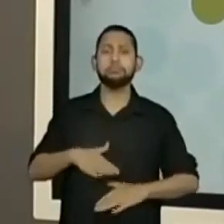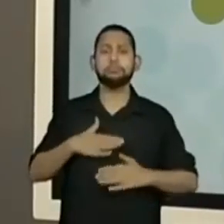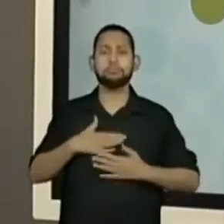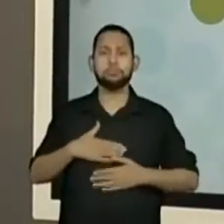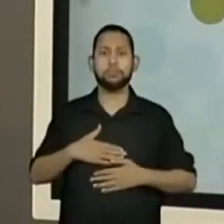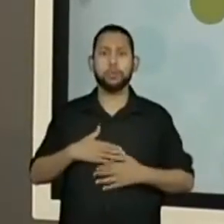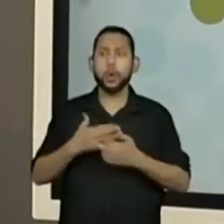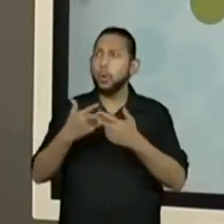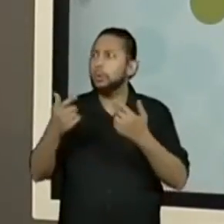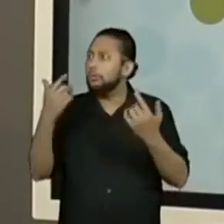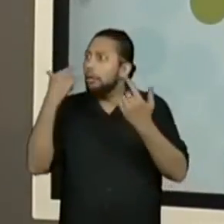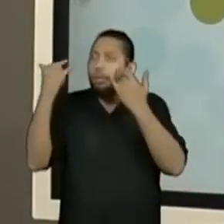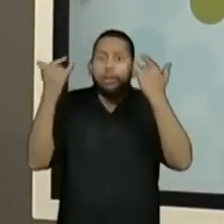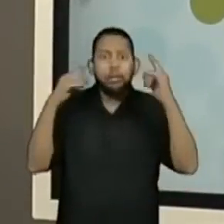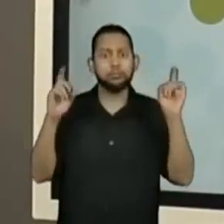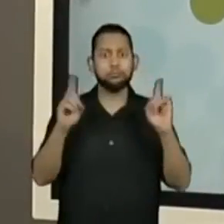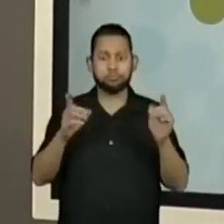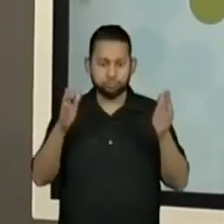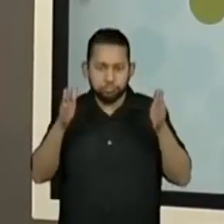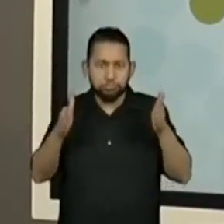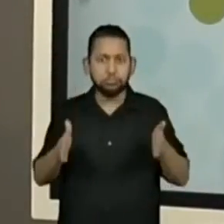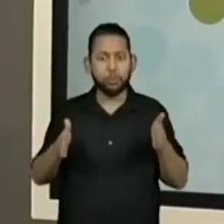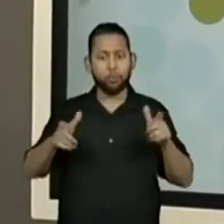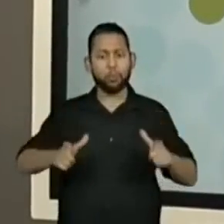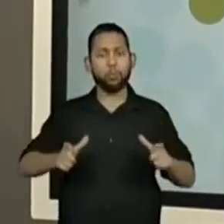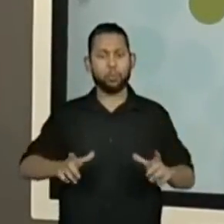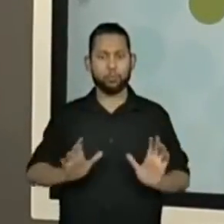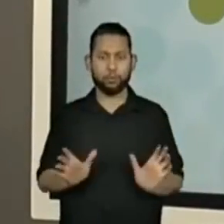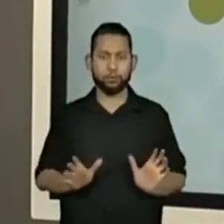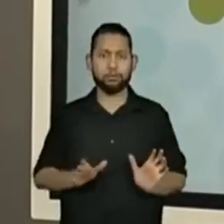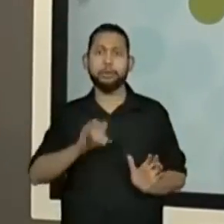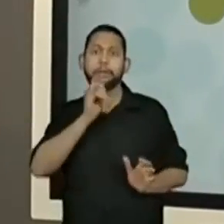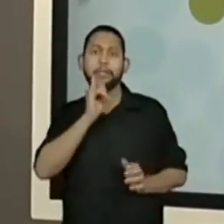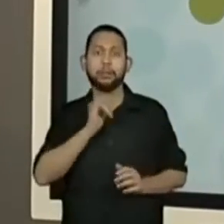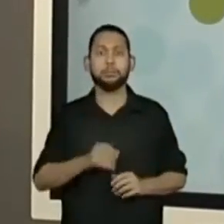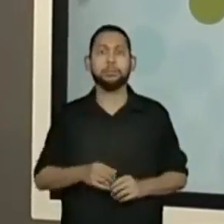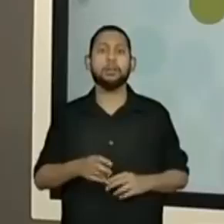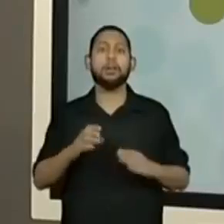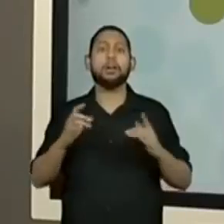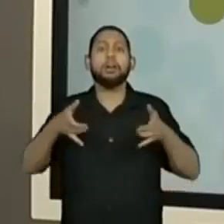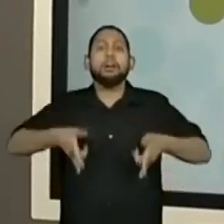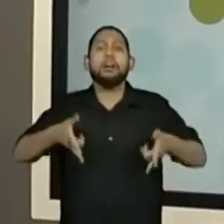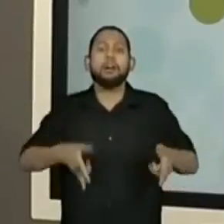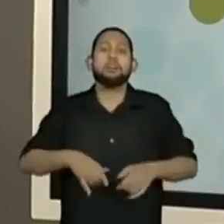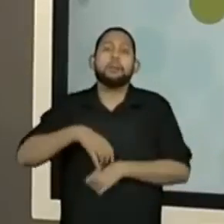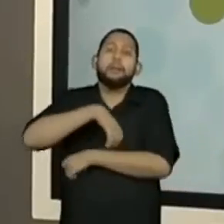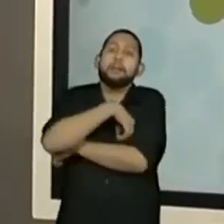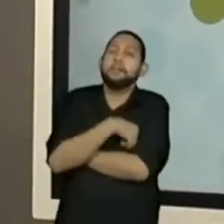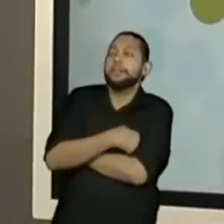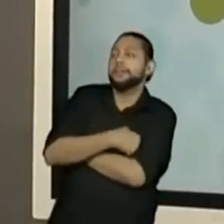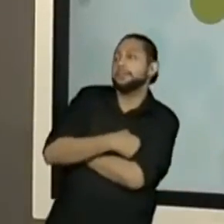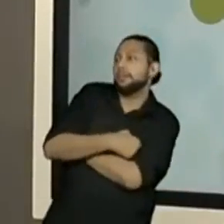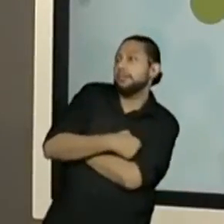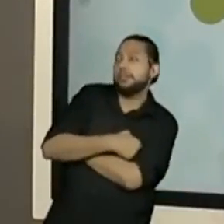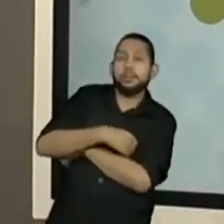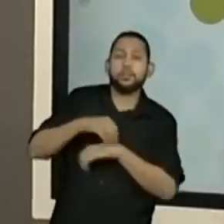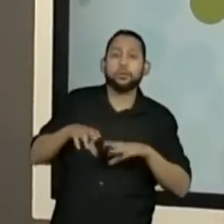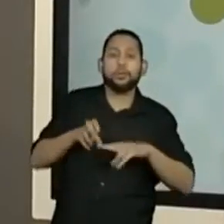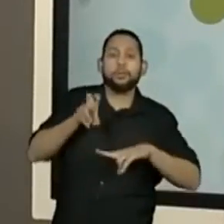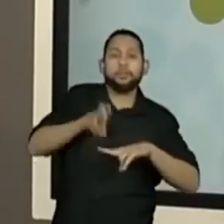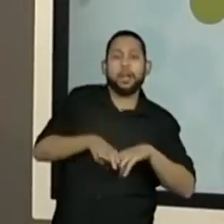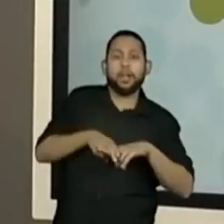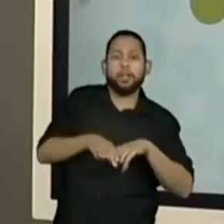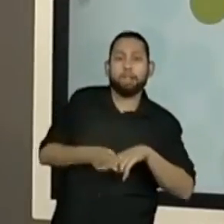casa para prestar bastante atenção da aula na aula tá bom não vale ser jogado na cama ou Jogado no sofá